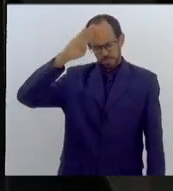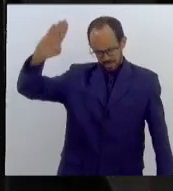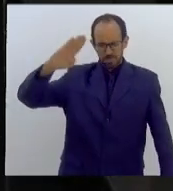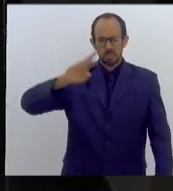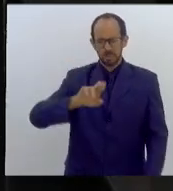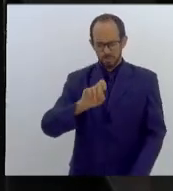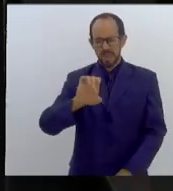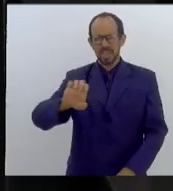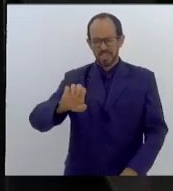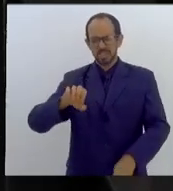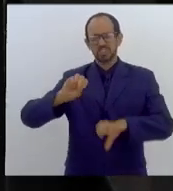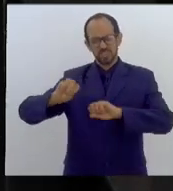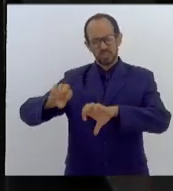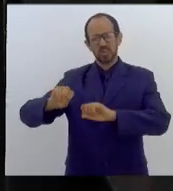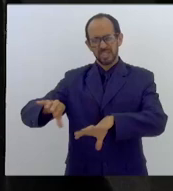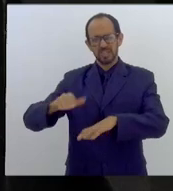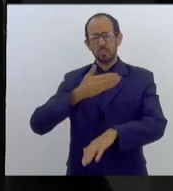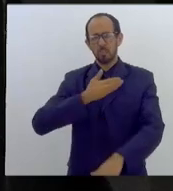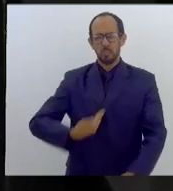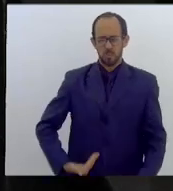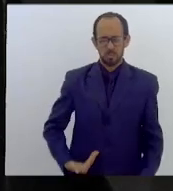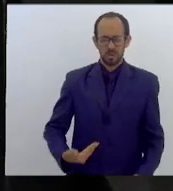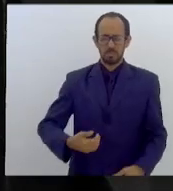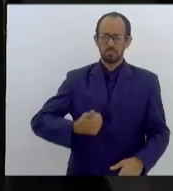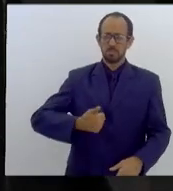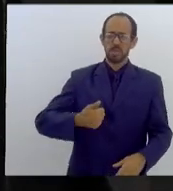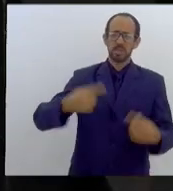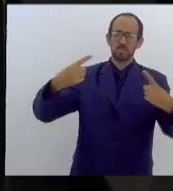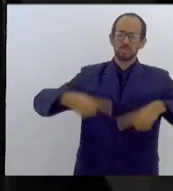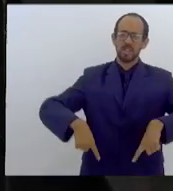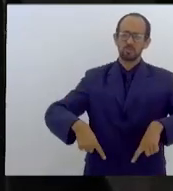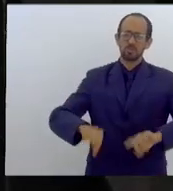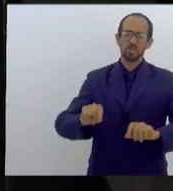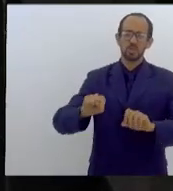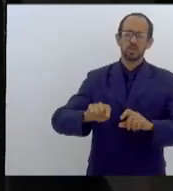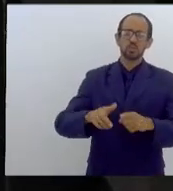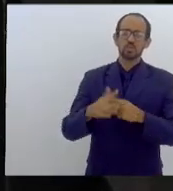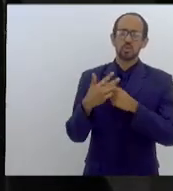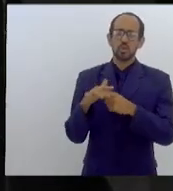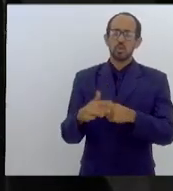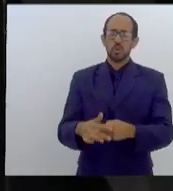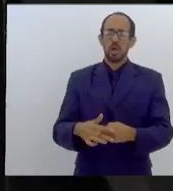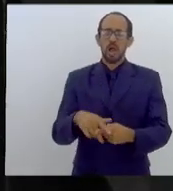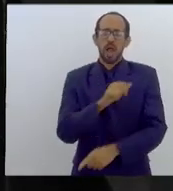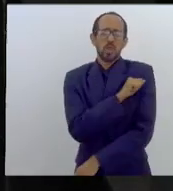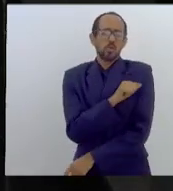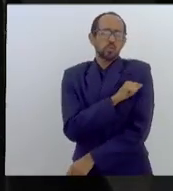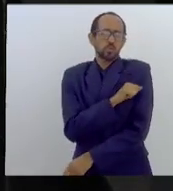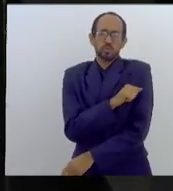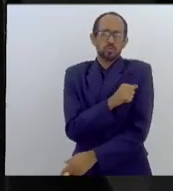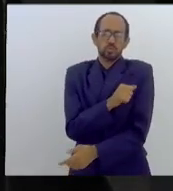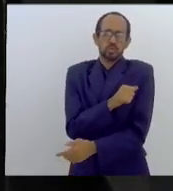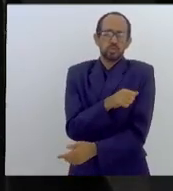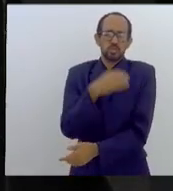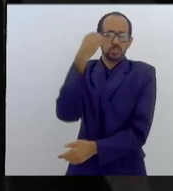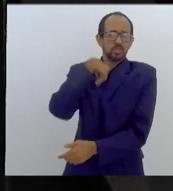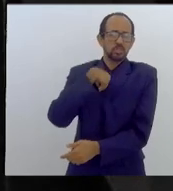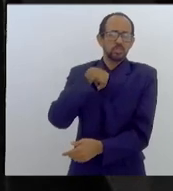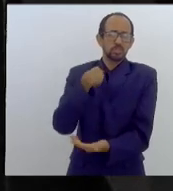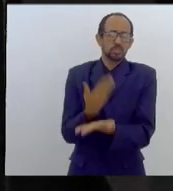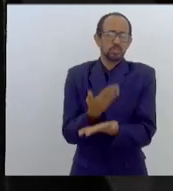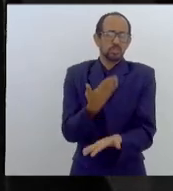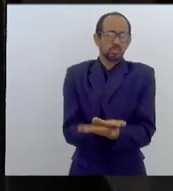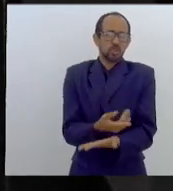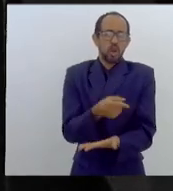pública de educação. Em primeiro lugar, há um desafio de recuperar alunos que se foram, deputado Eliomar. Com